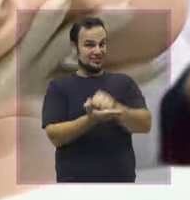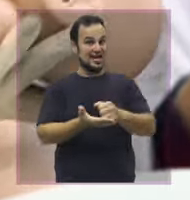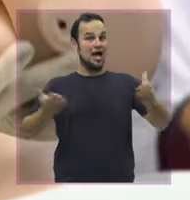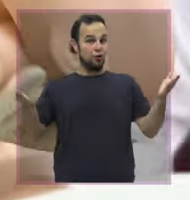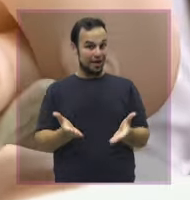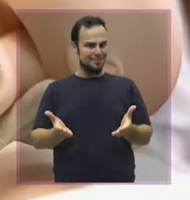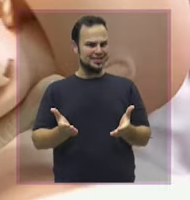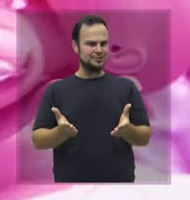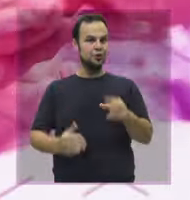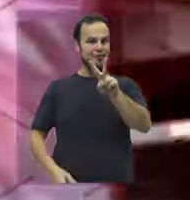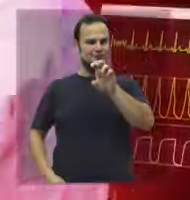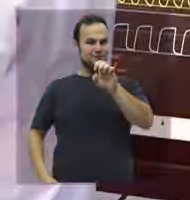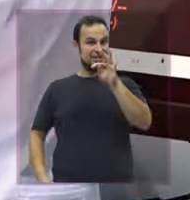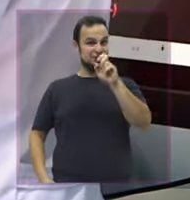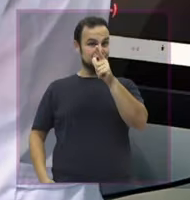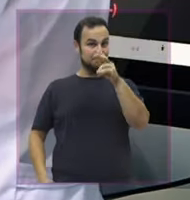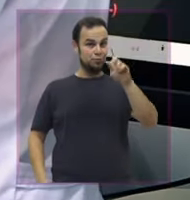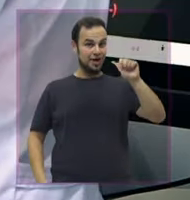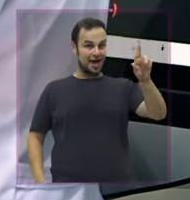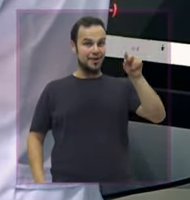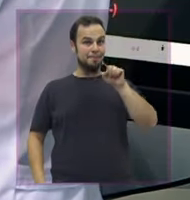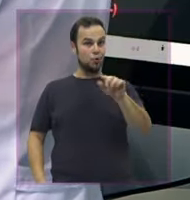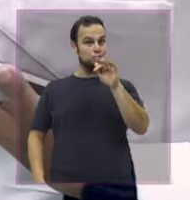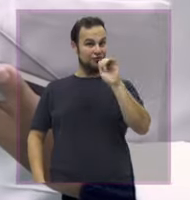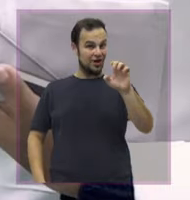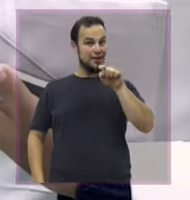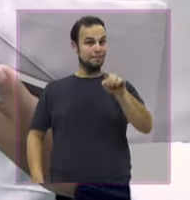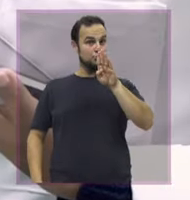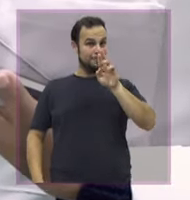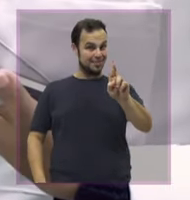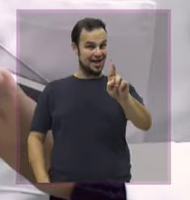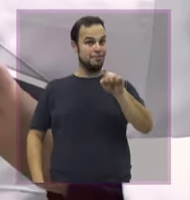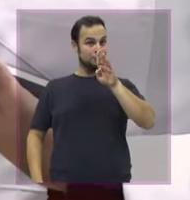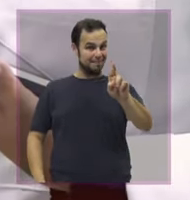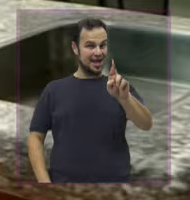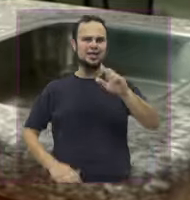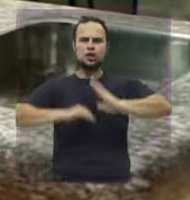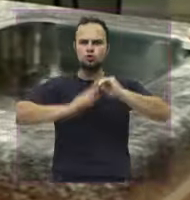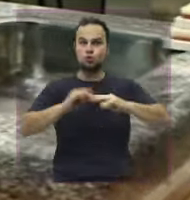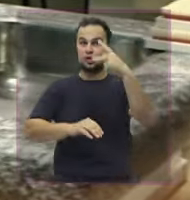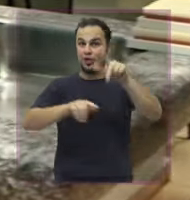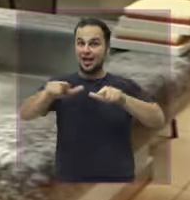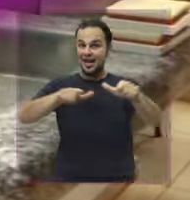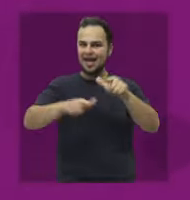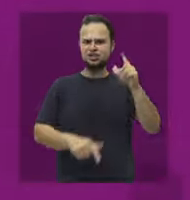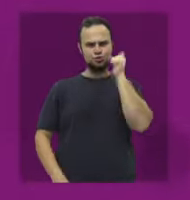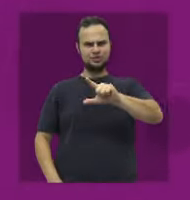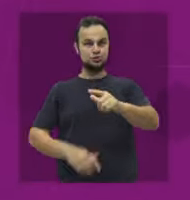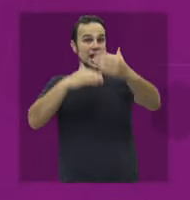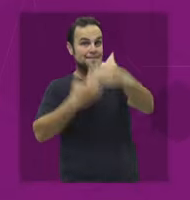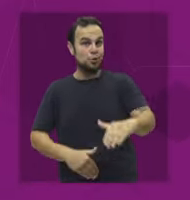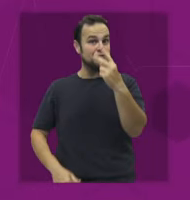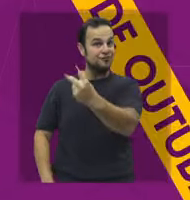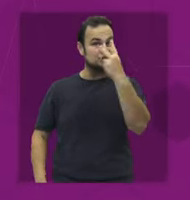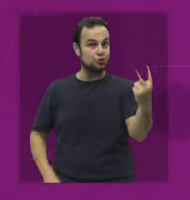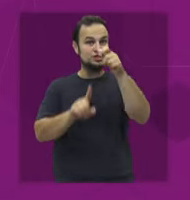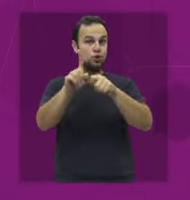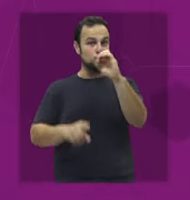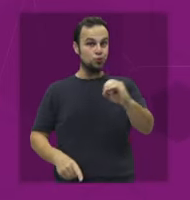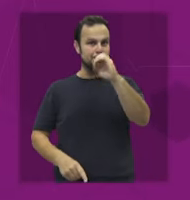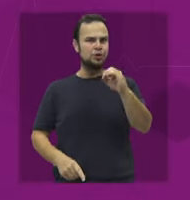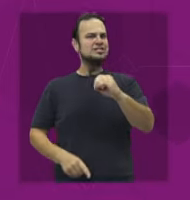instituições. Inscreva-se agora mesmo, vestibular.fai.br, e construa sua carreira de sucesso. Prova em 22 de outubro.